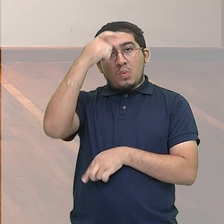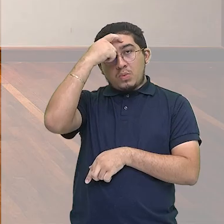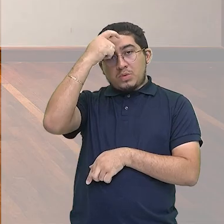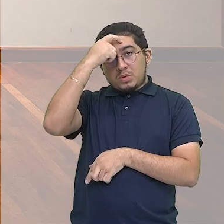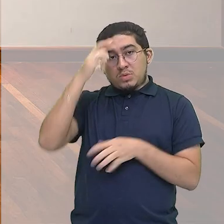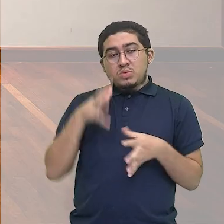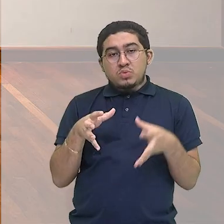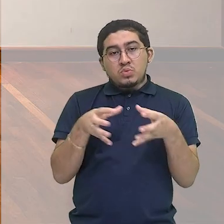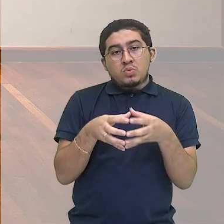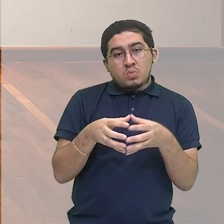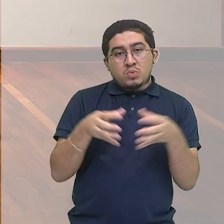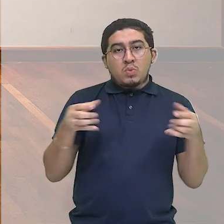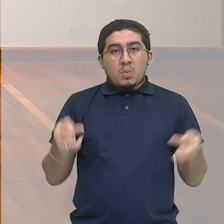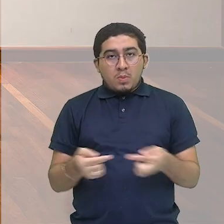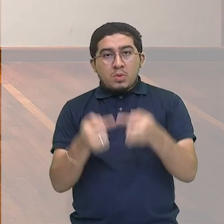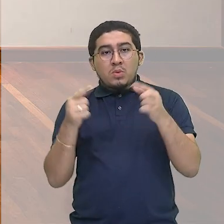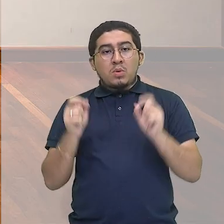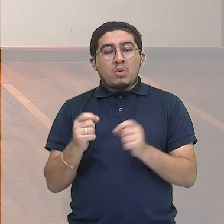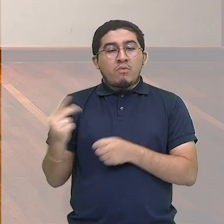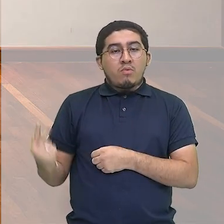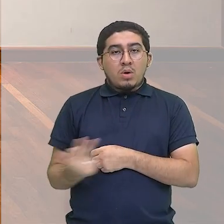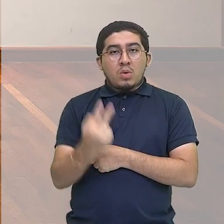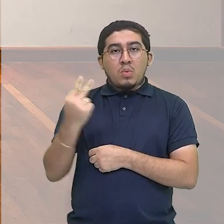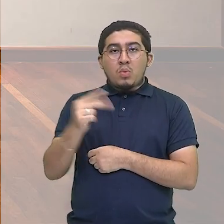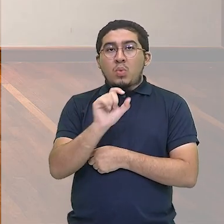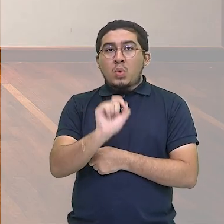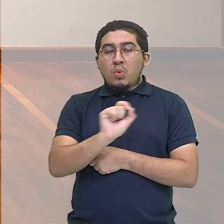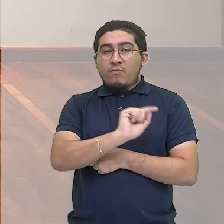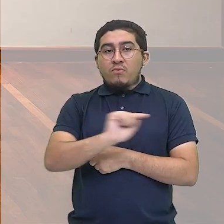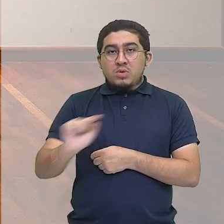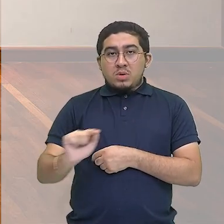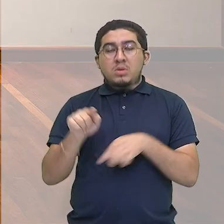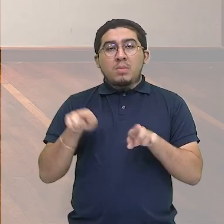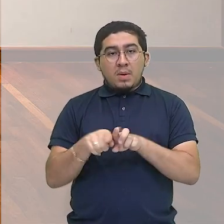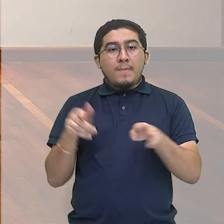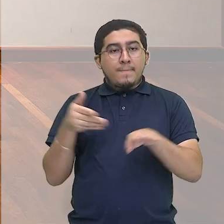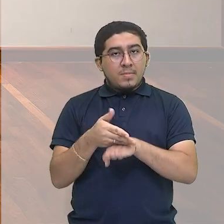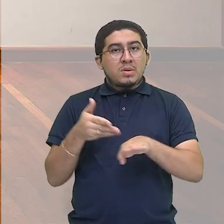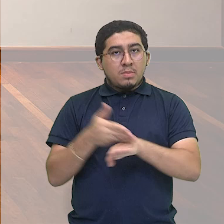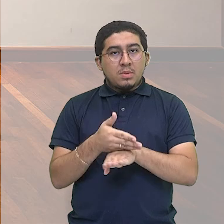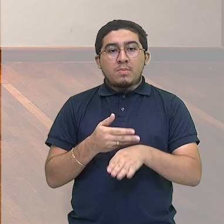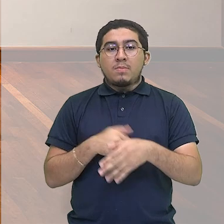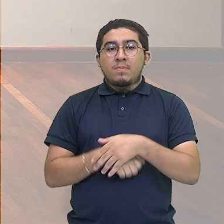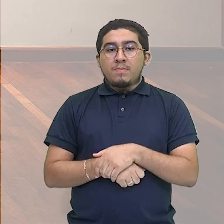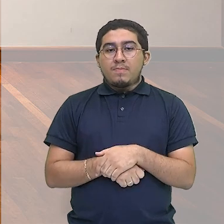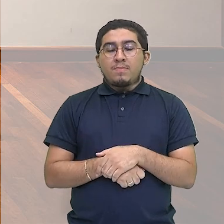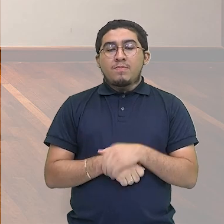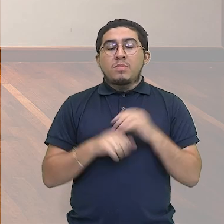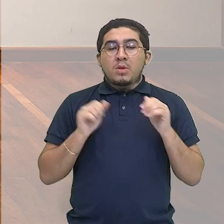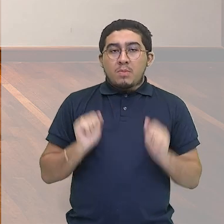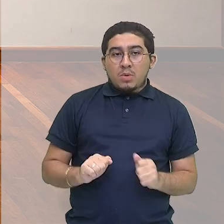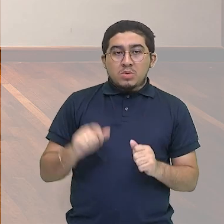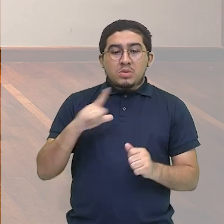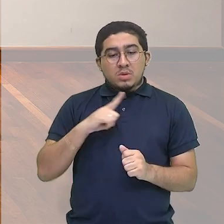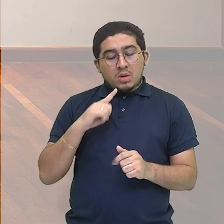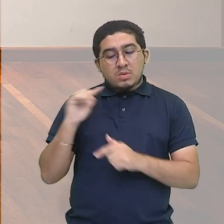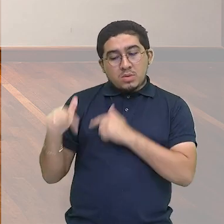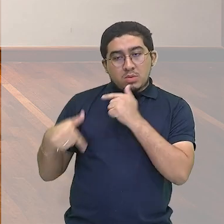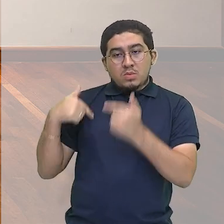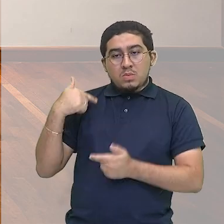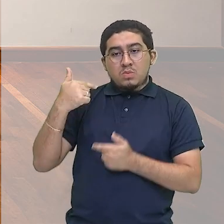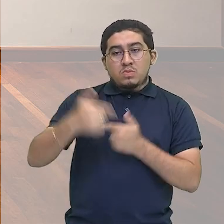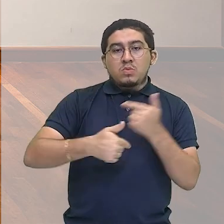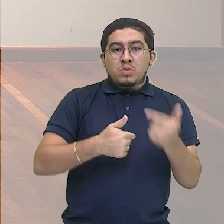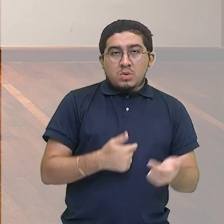coletiva diz respeito aos valores do qual você participa, sendo transmitida de geração em